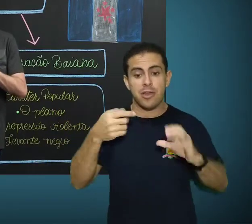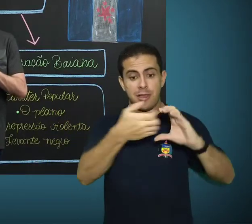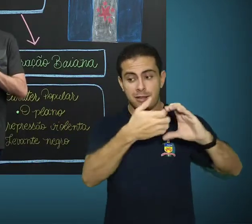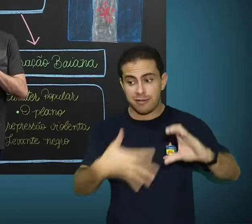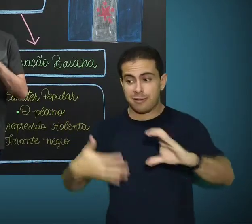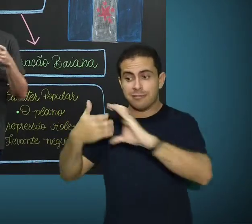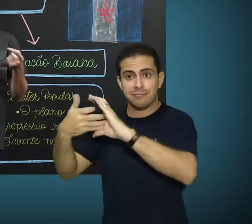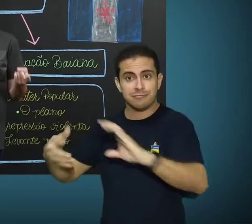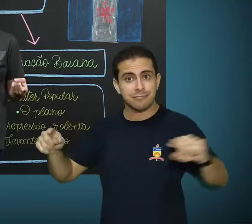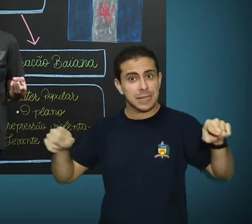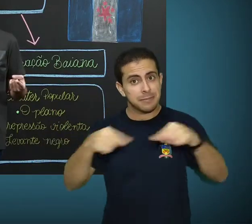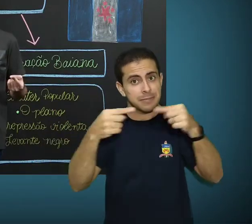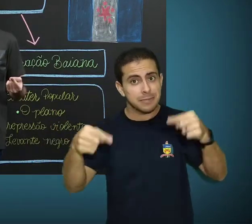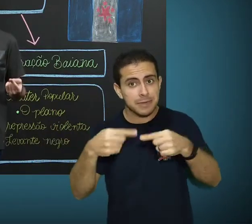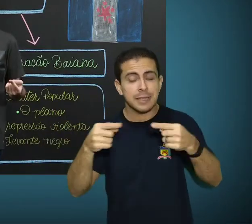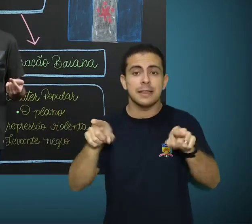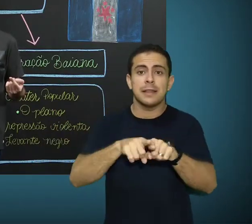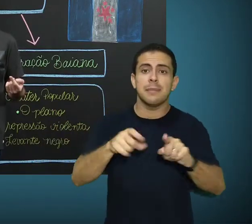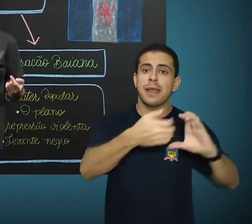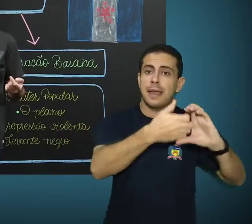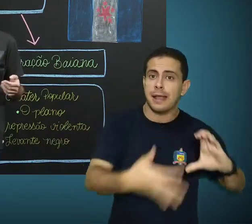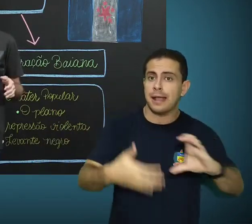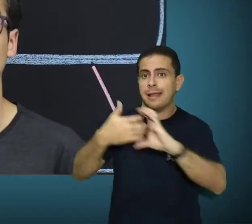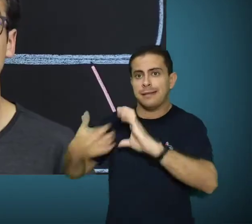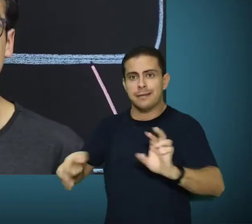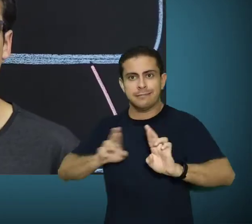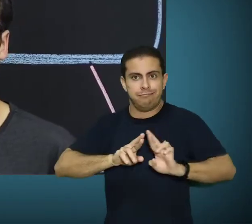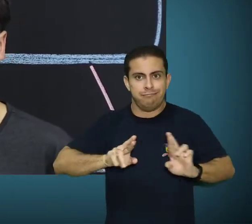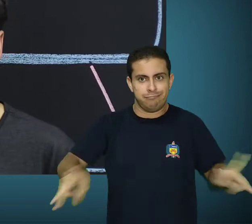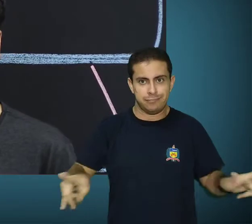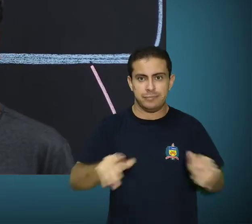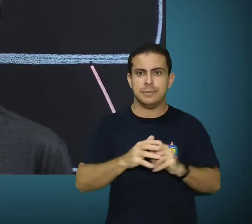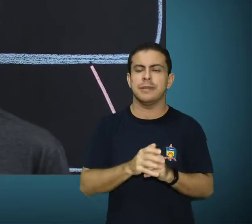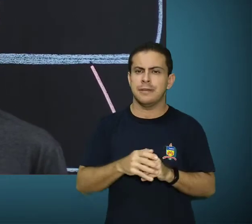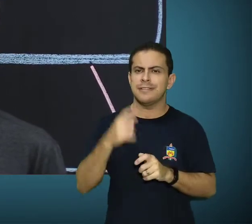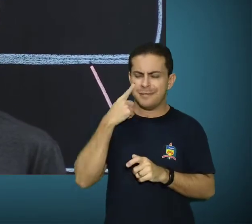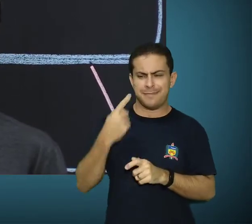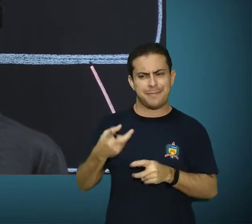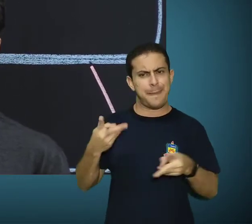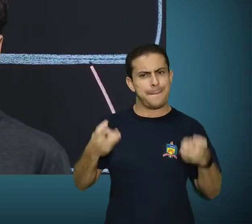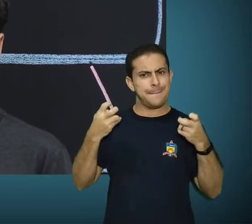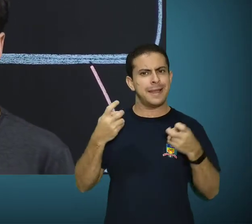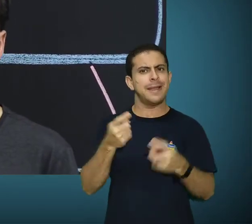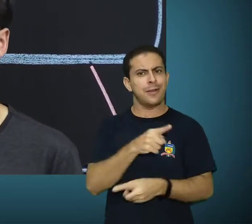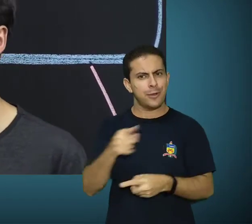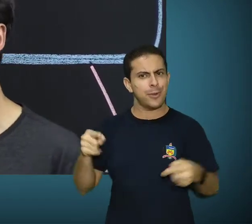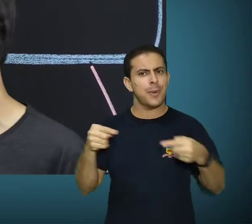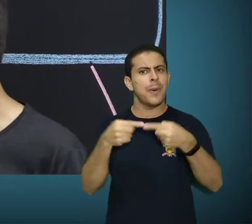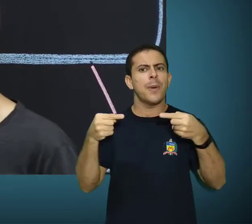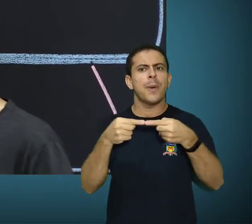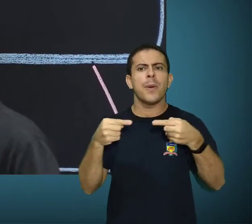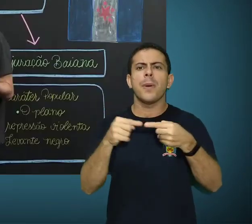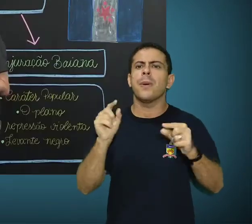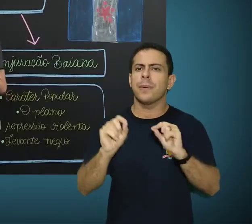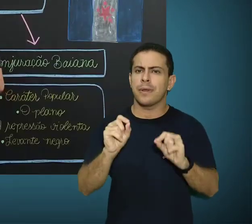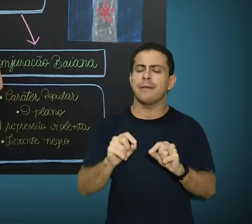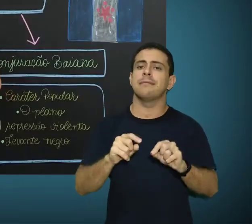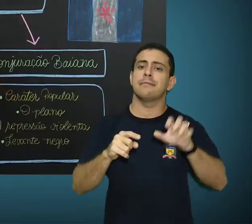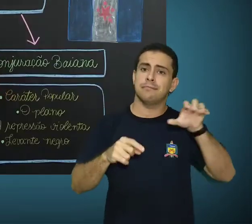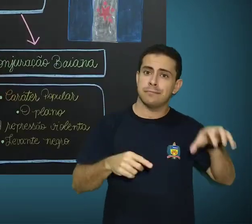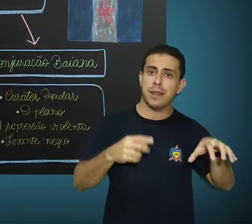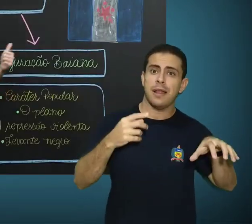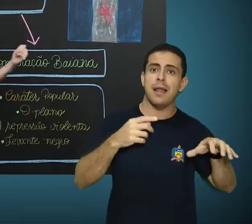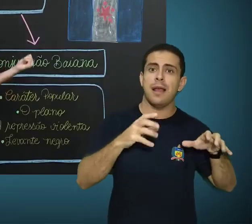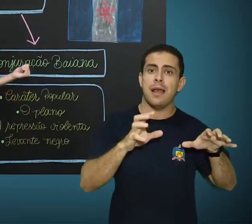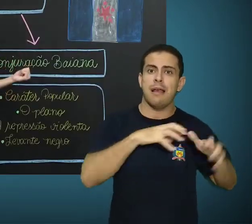e pontos que diferenciaram esses dois levantes. Você já deve ter percebido os pontos em comum, As duas revoltas, tanto a